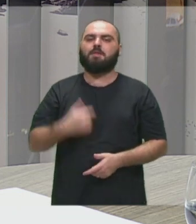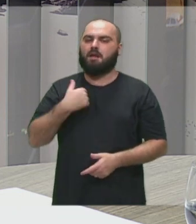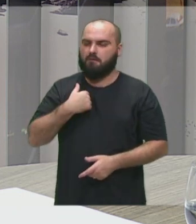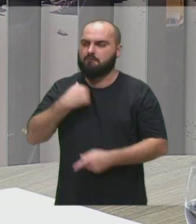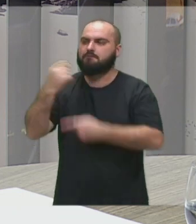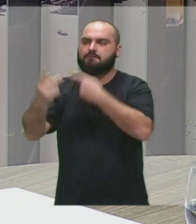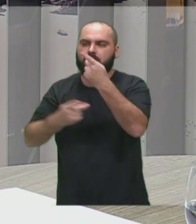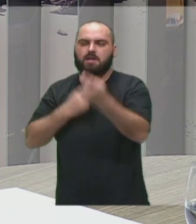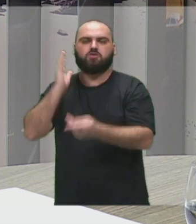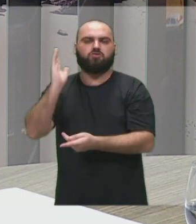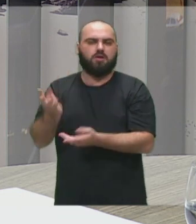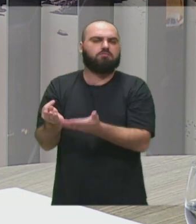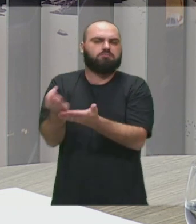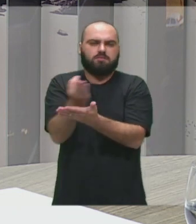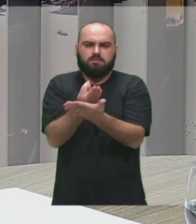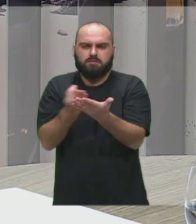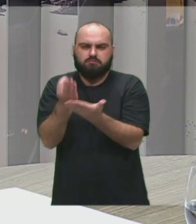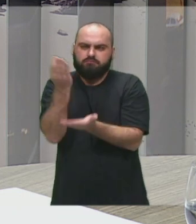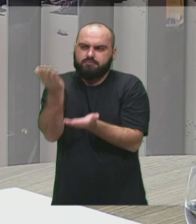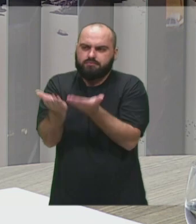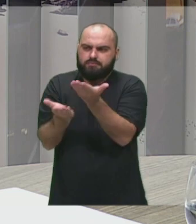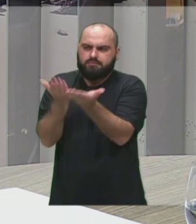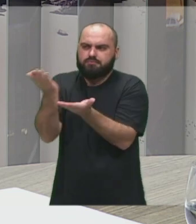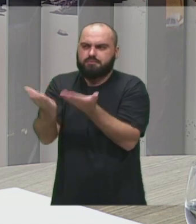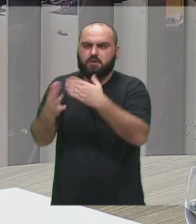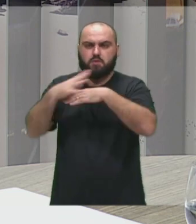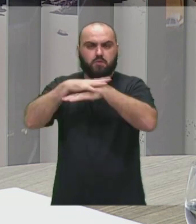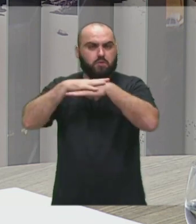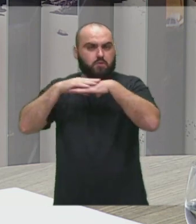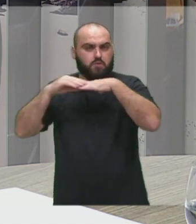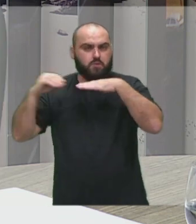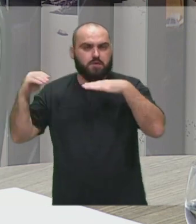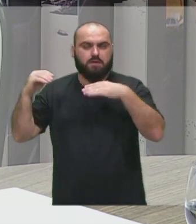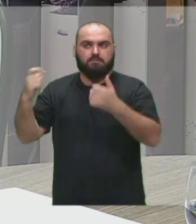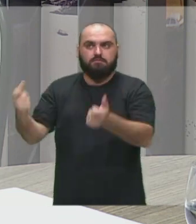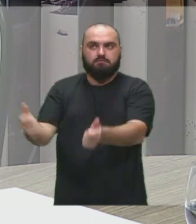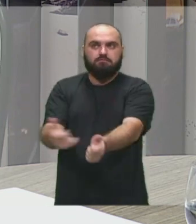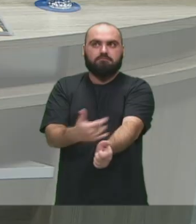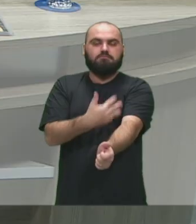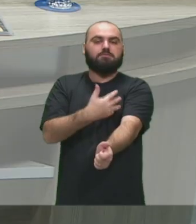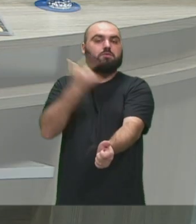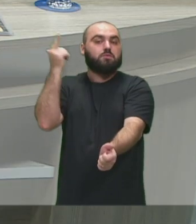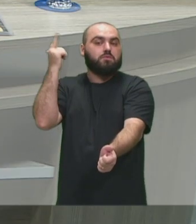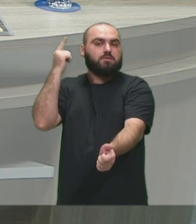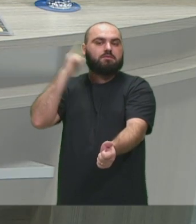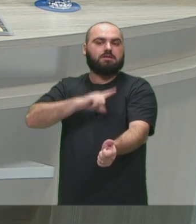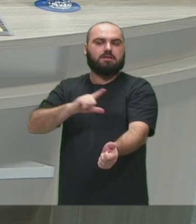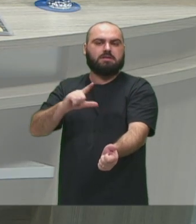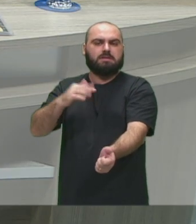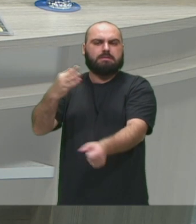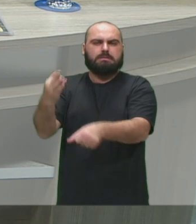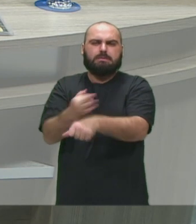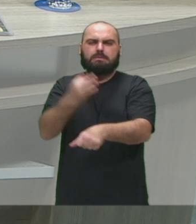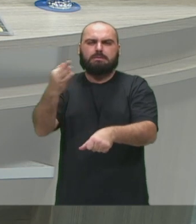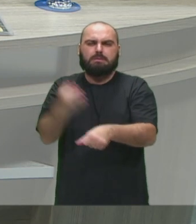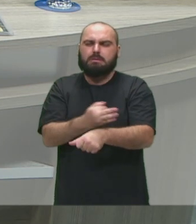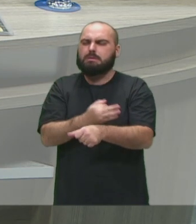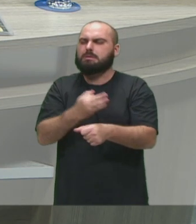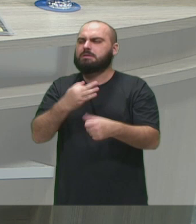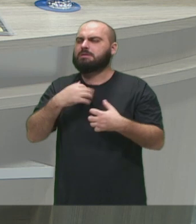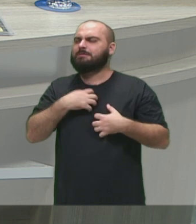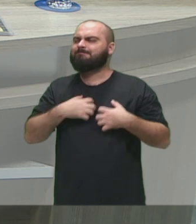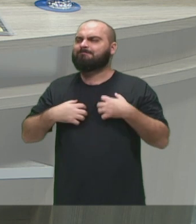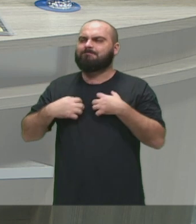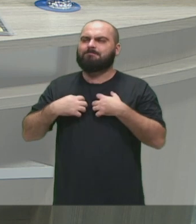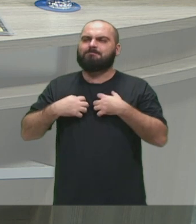tratada, Passei por um processo de cura das minhas emoções, para poder lidar com a dor, com o falar sobre